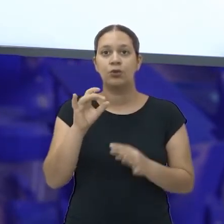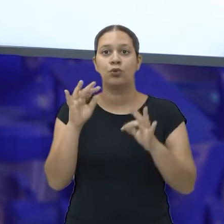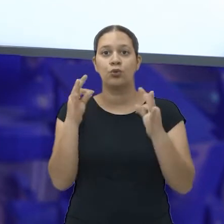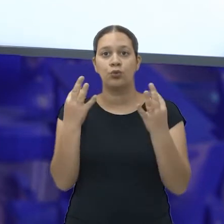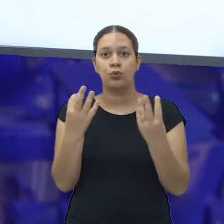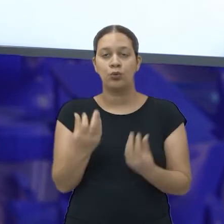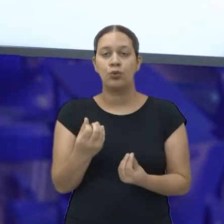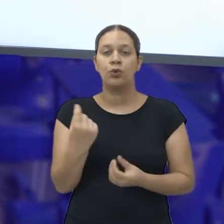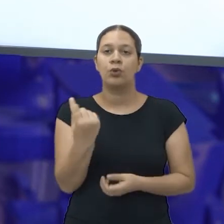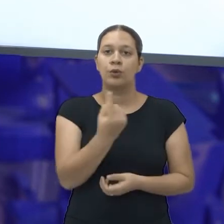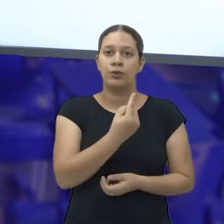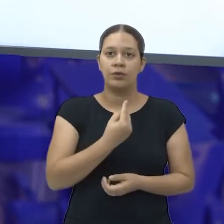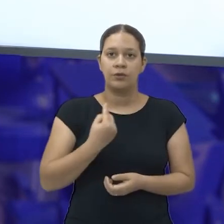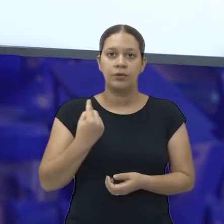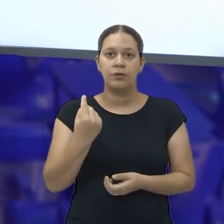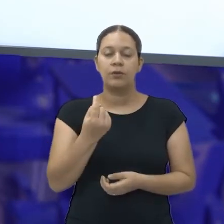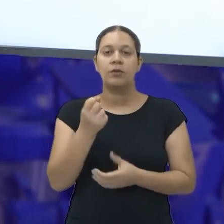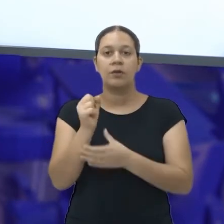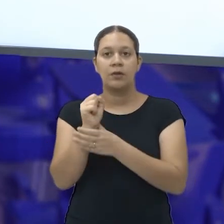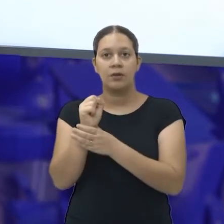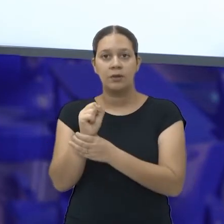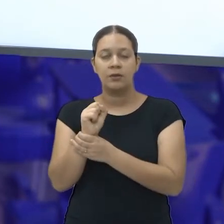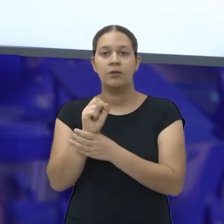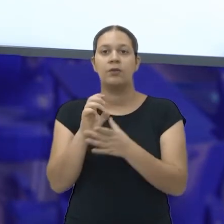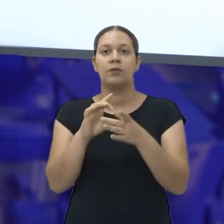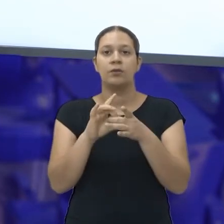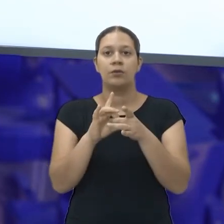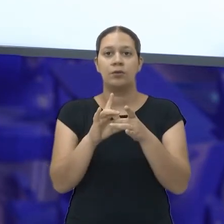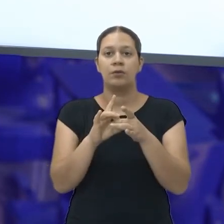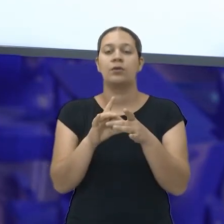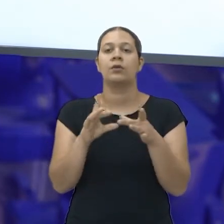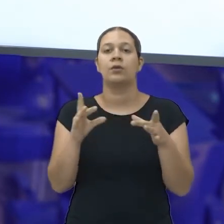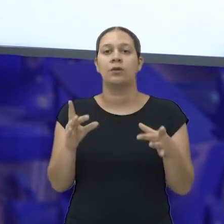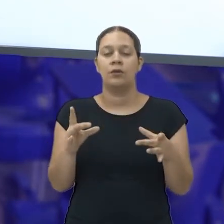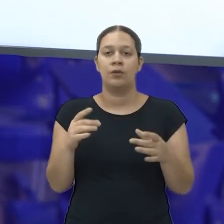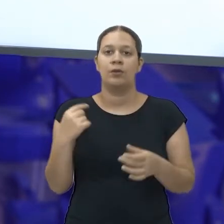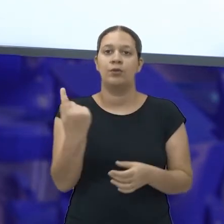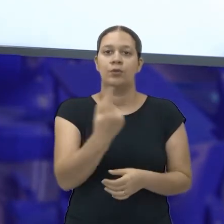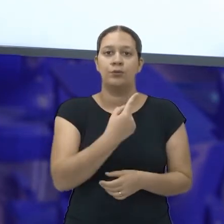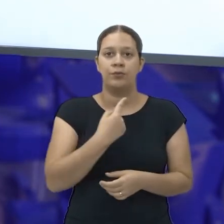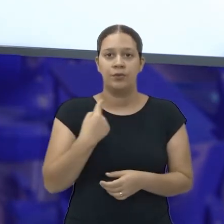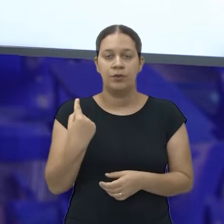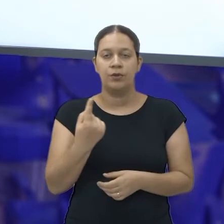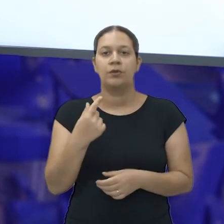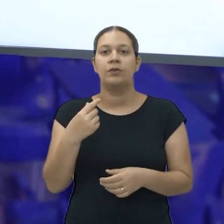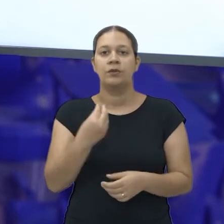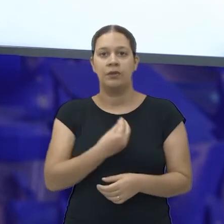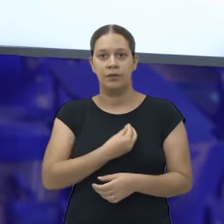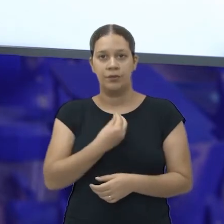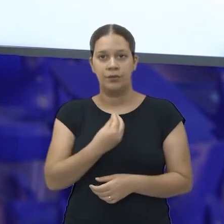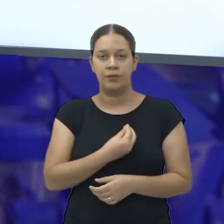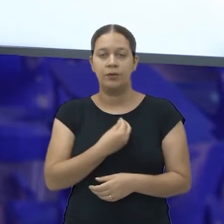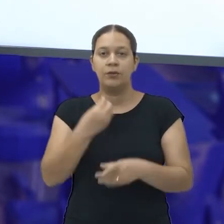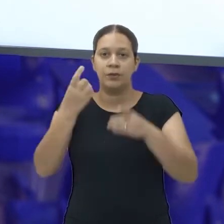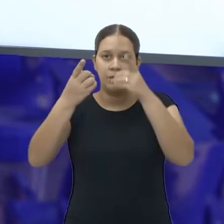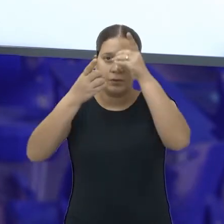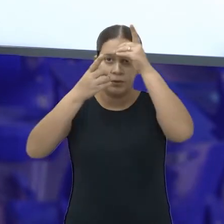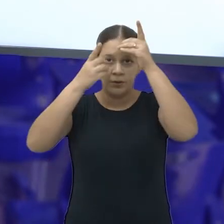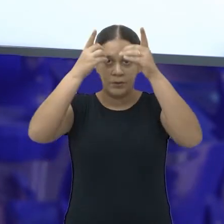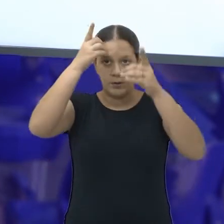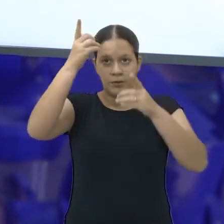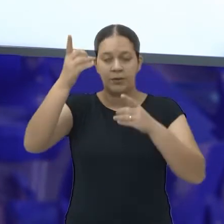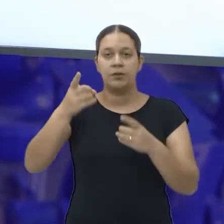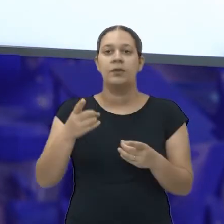esses direitos garantidos, se todos vivemos em uma democracia, portanto, nós devemos viver com a ideia